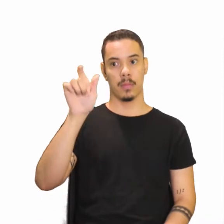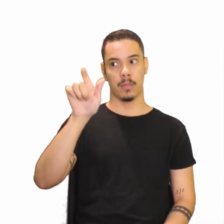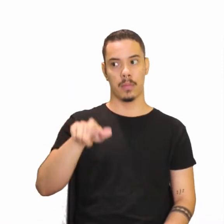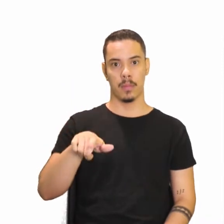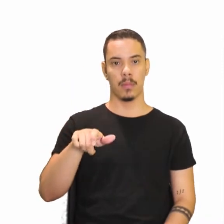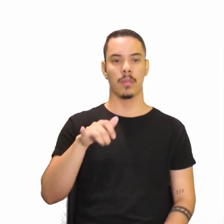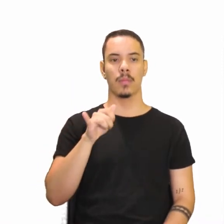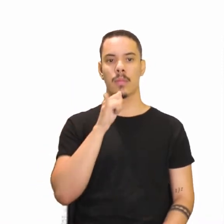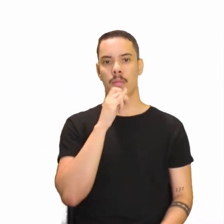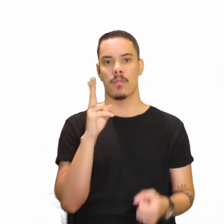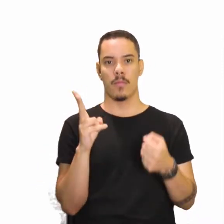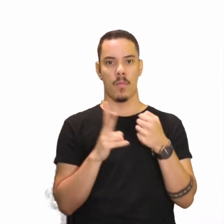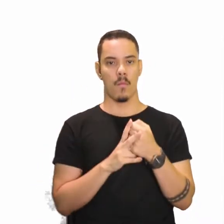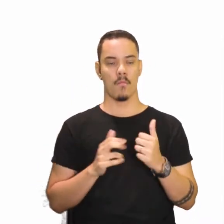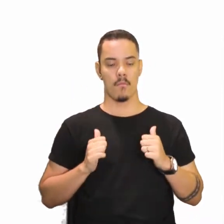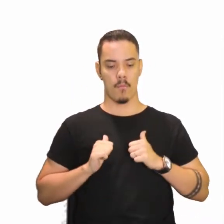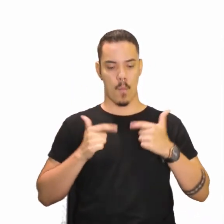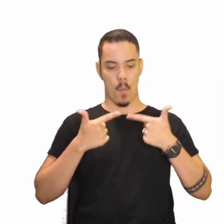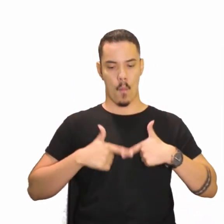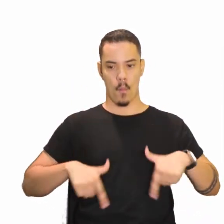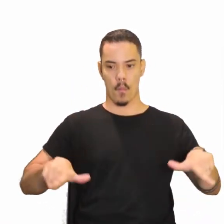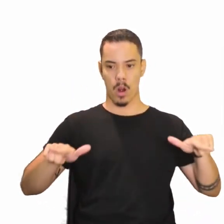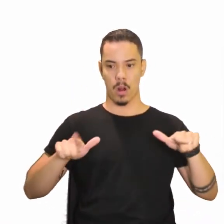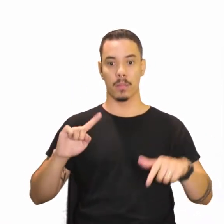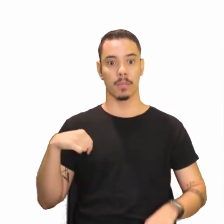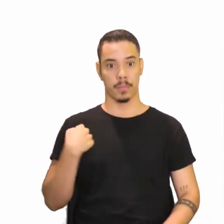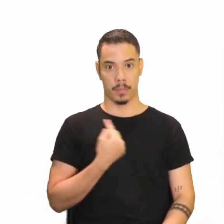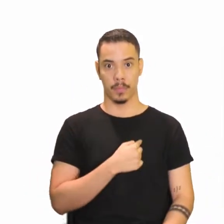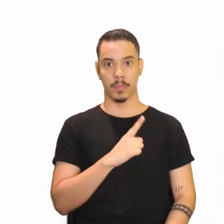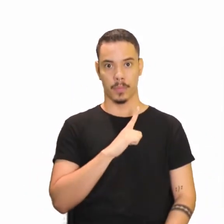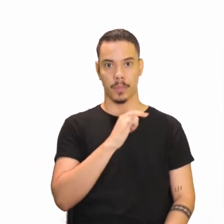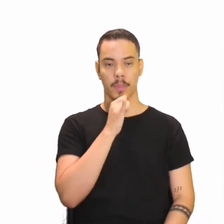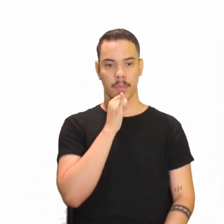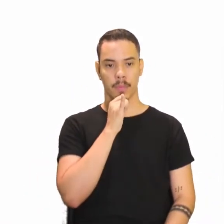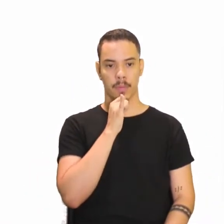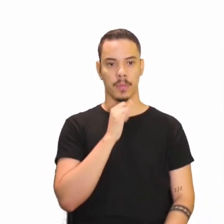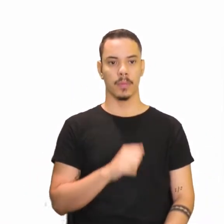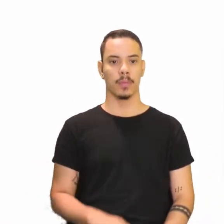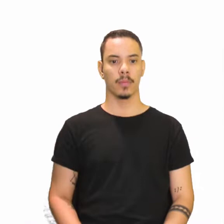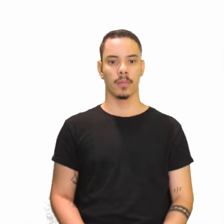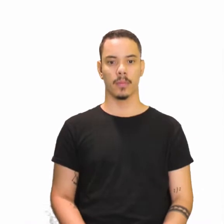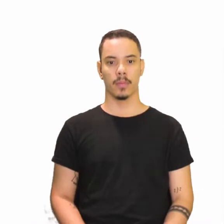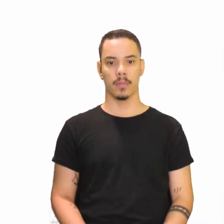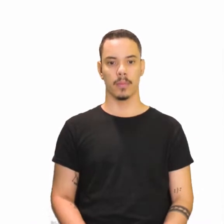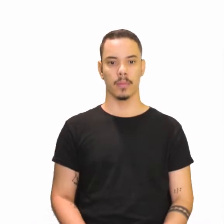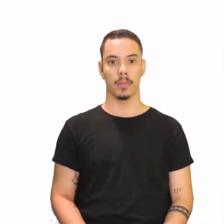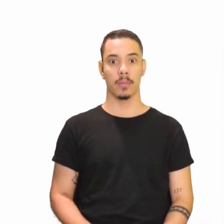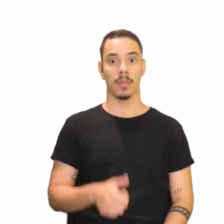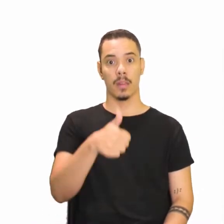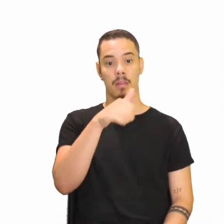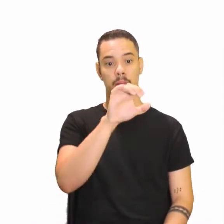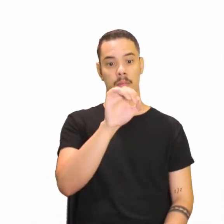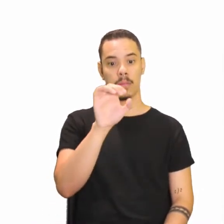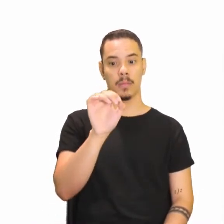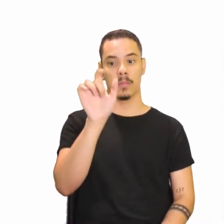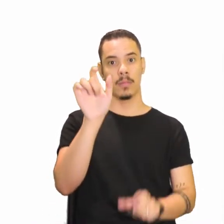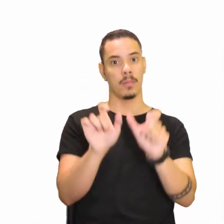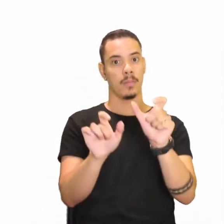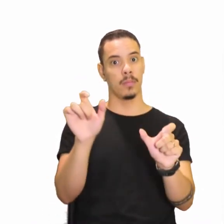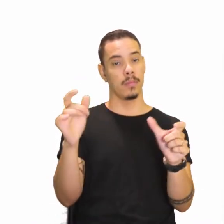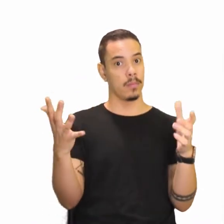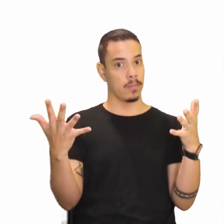lá como verbo impessoal? Nós temos aqui o exemplo, ó. Há cerca de 100